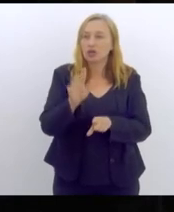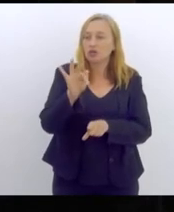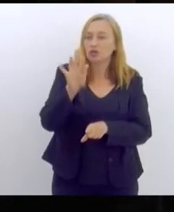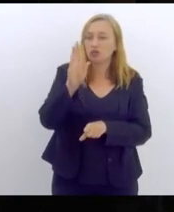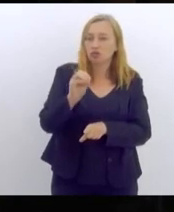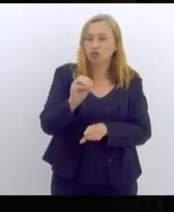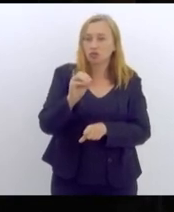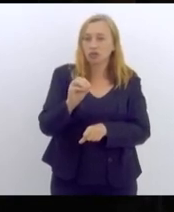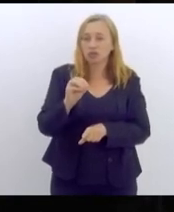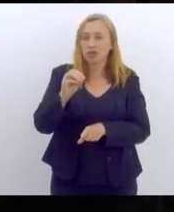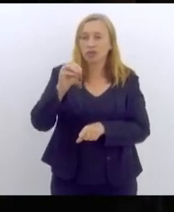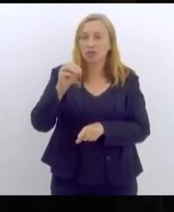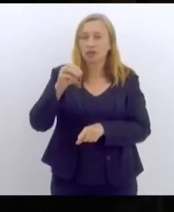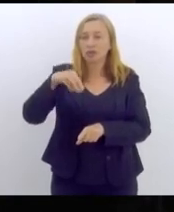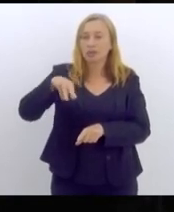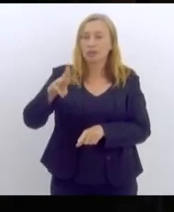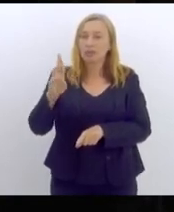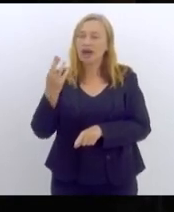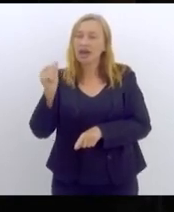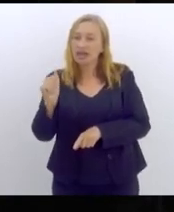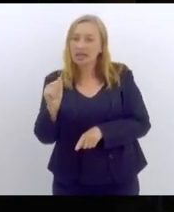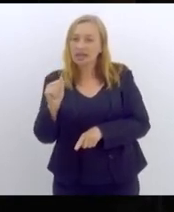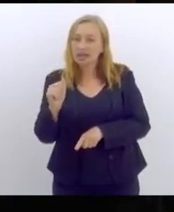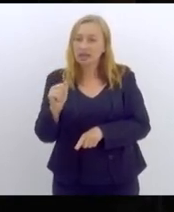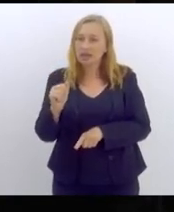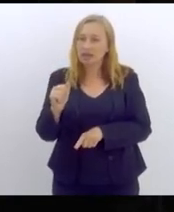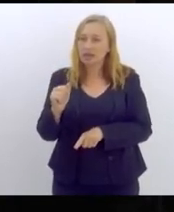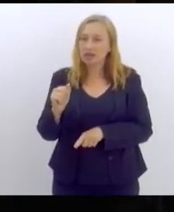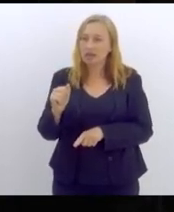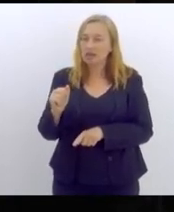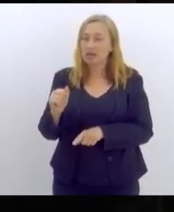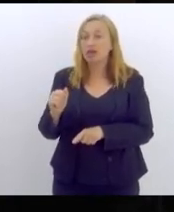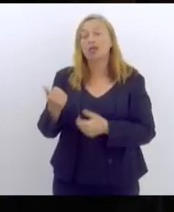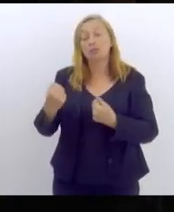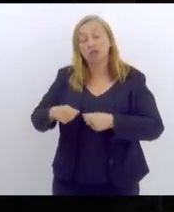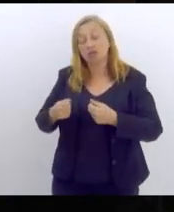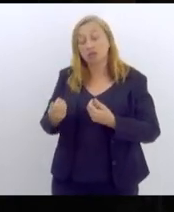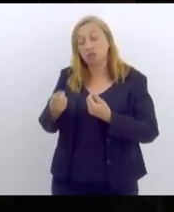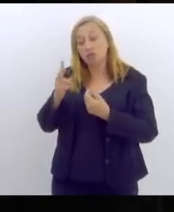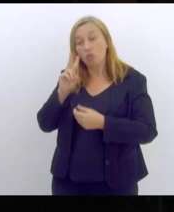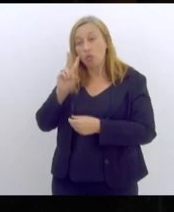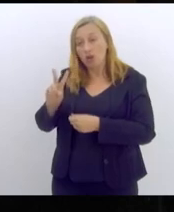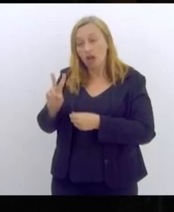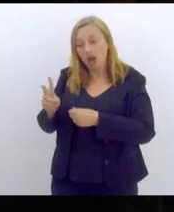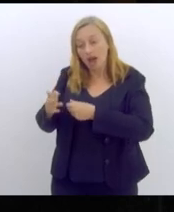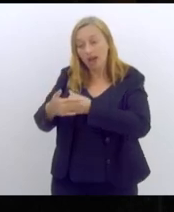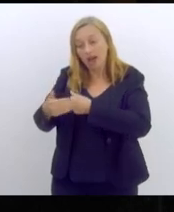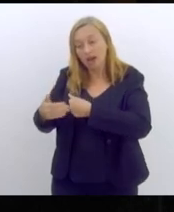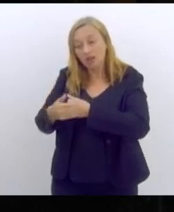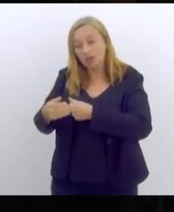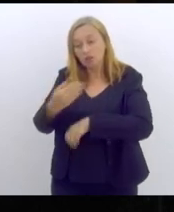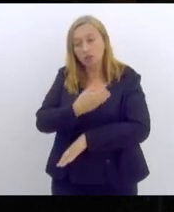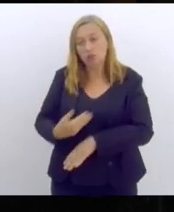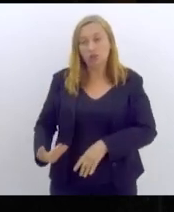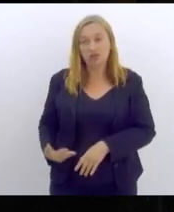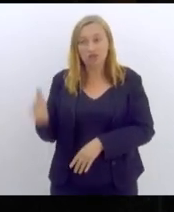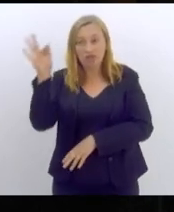Marinha Mercante, que precisa de um olhar carinhoso do governo federal para que ele